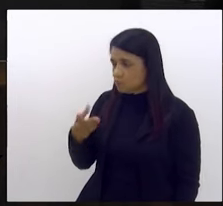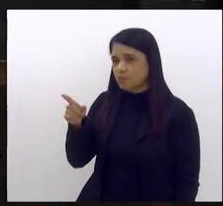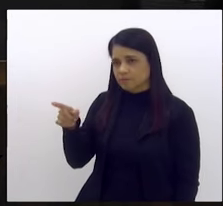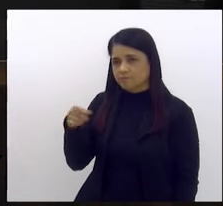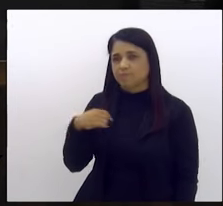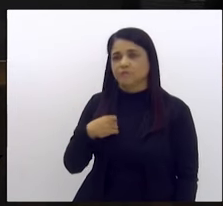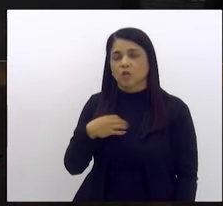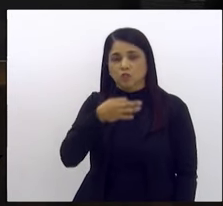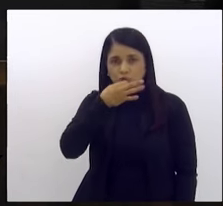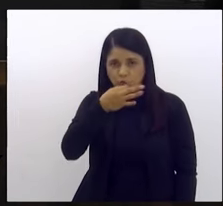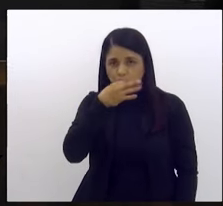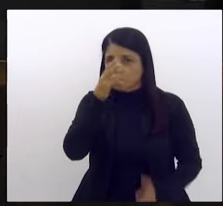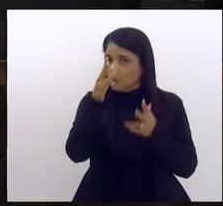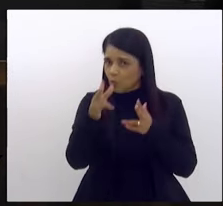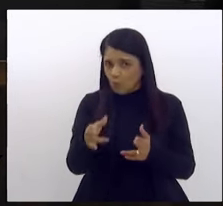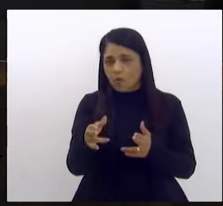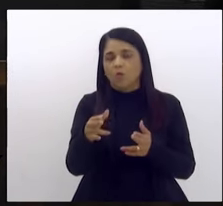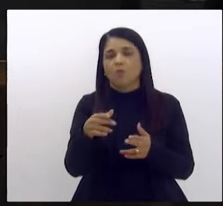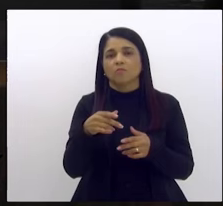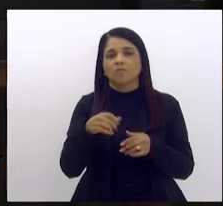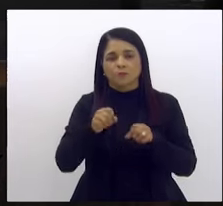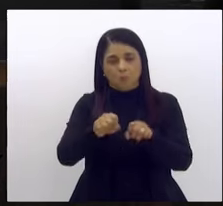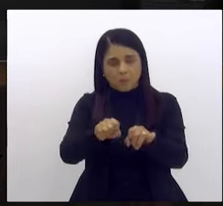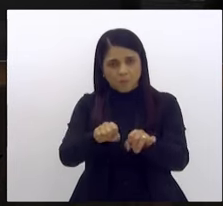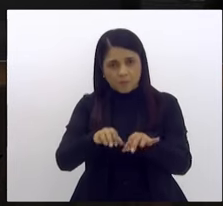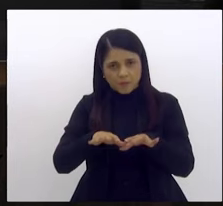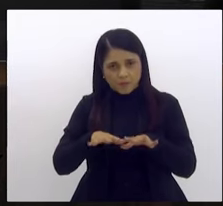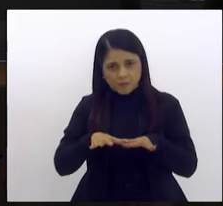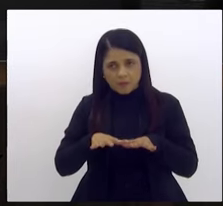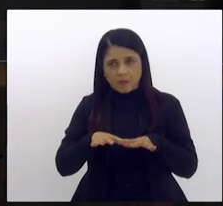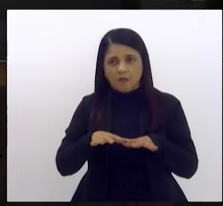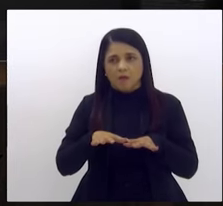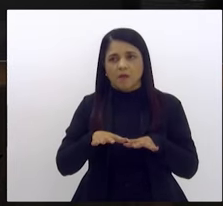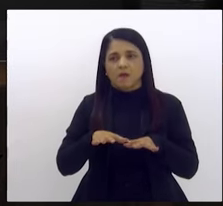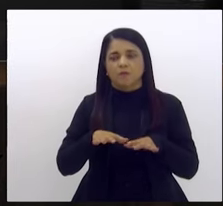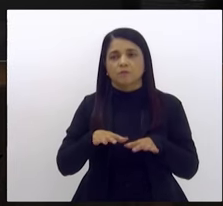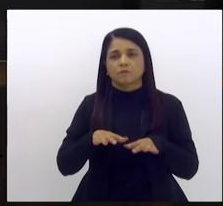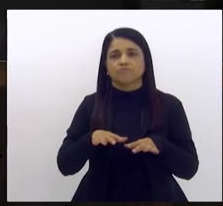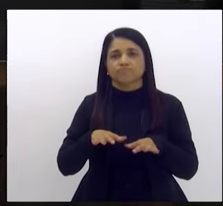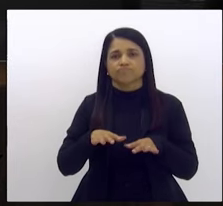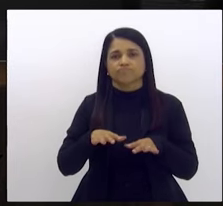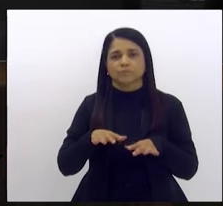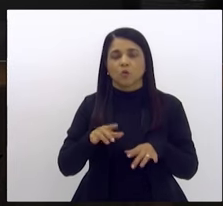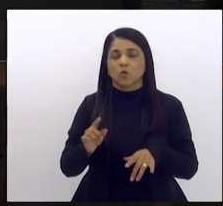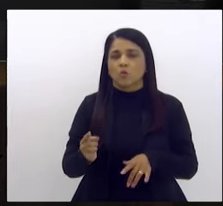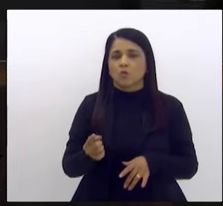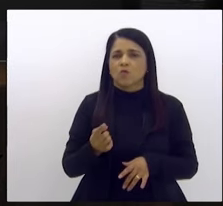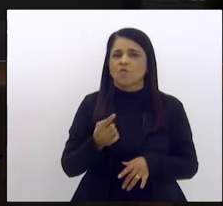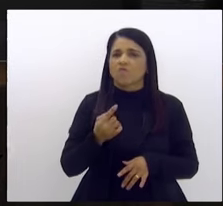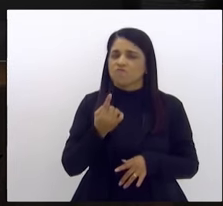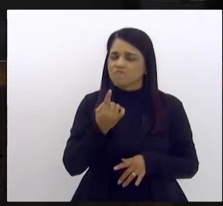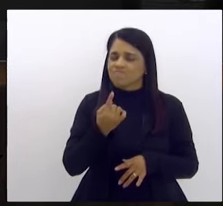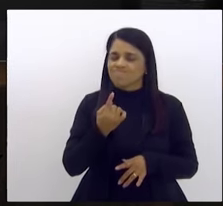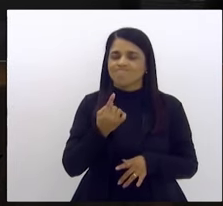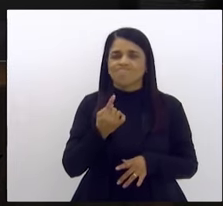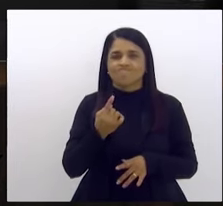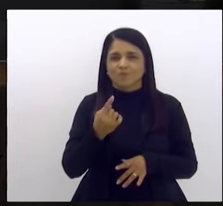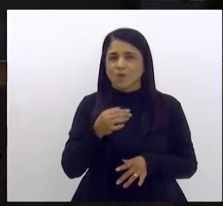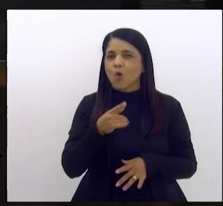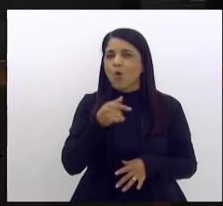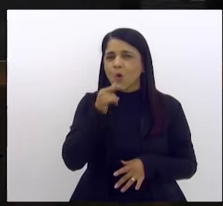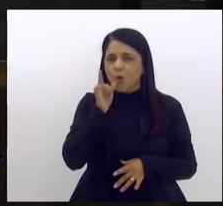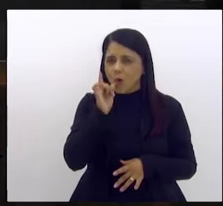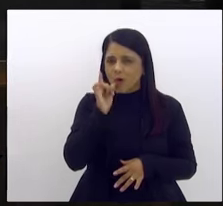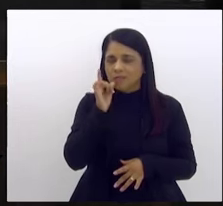mesma sugestão. Esperei o plenário pudesse chegar mais os deputados para a gente falar, porque realmente foi uma fatalidade na data de